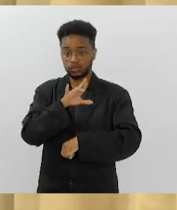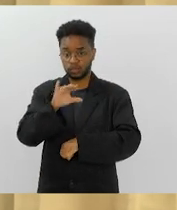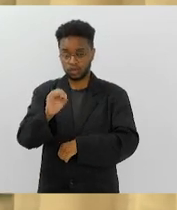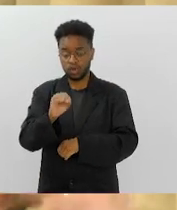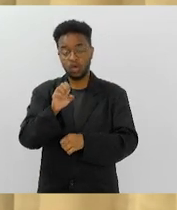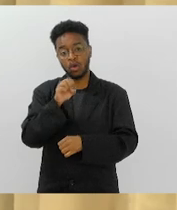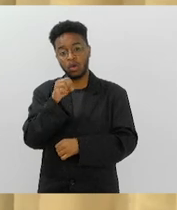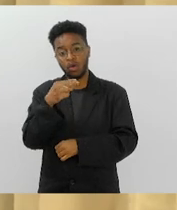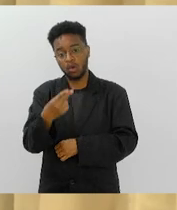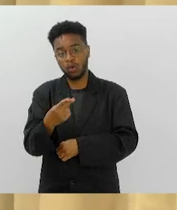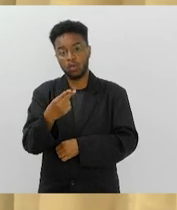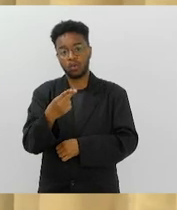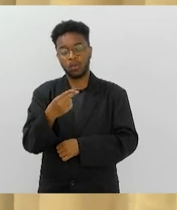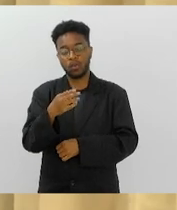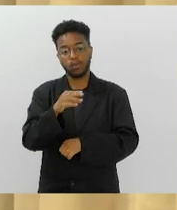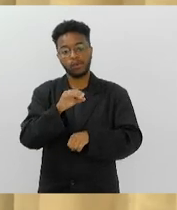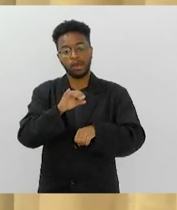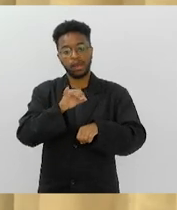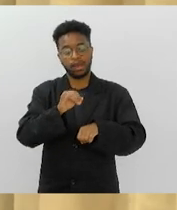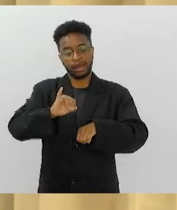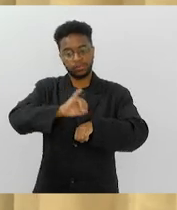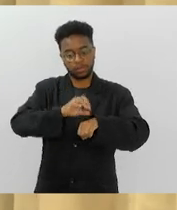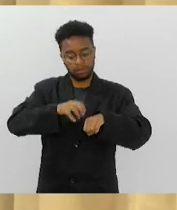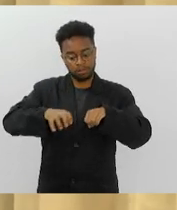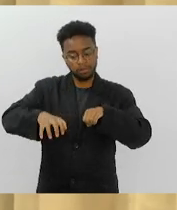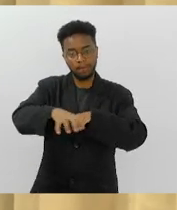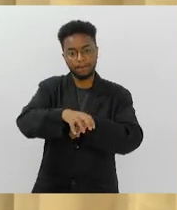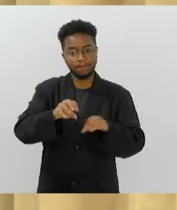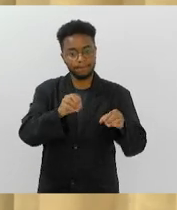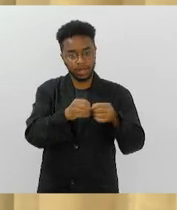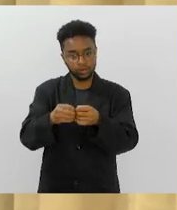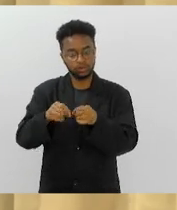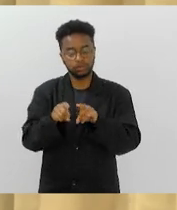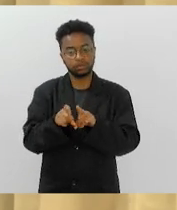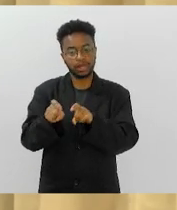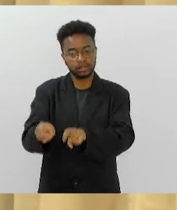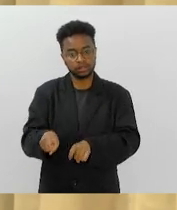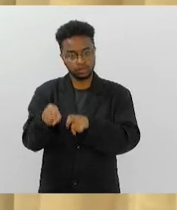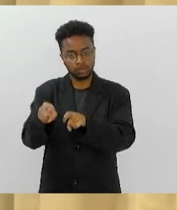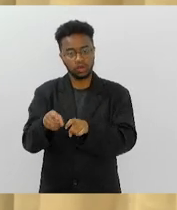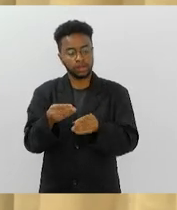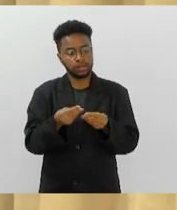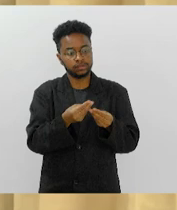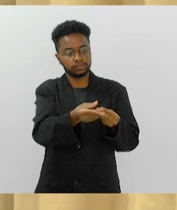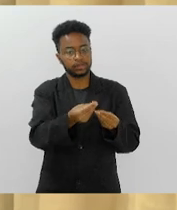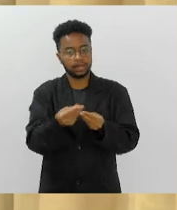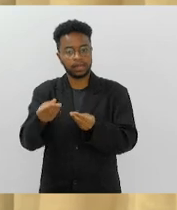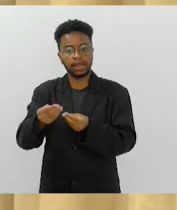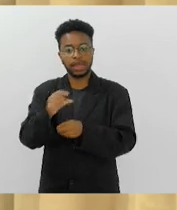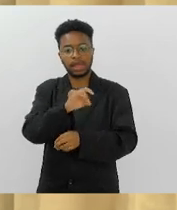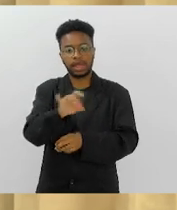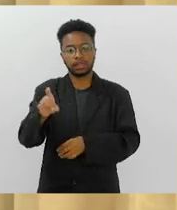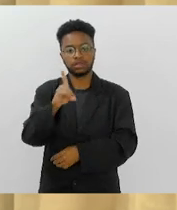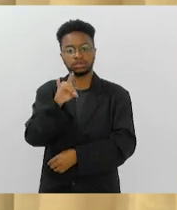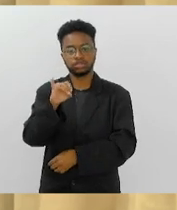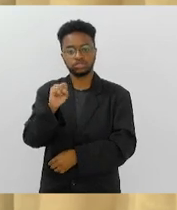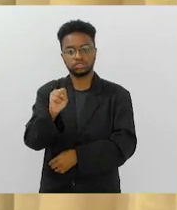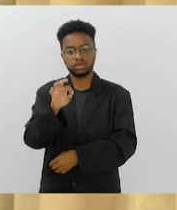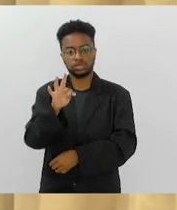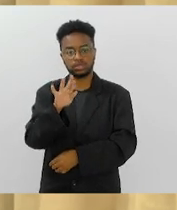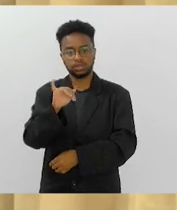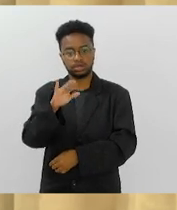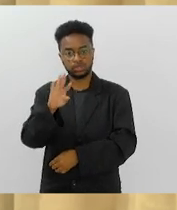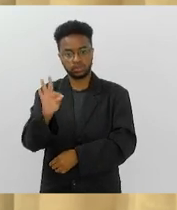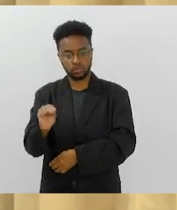Janeiro, região metropolitana e interior, caem para as próprias distritais. Então, e para a Polícia Militar, o